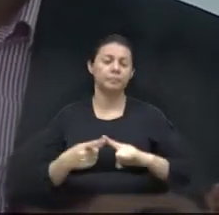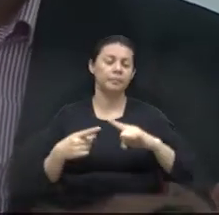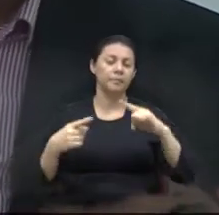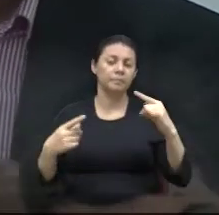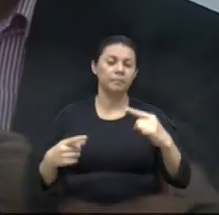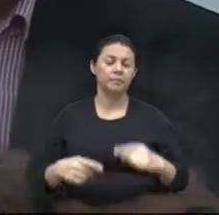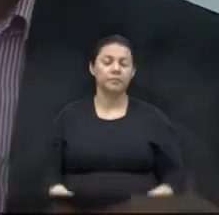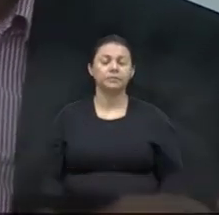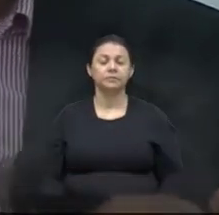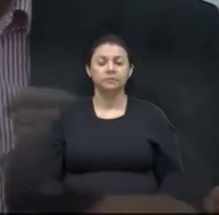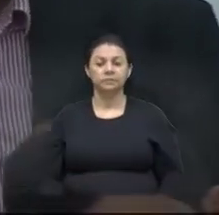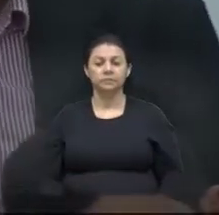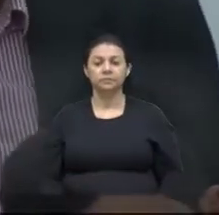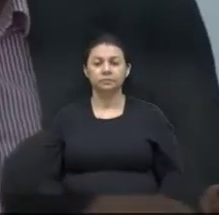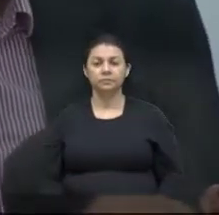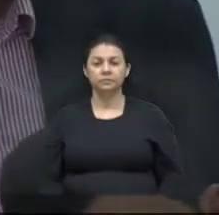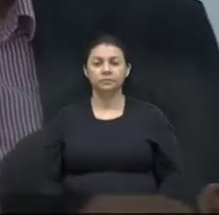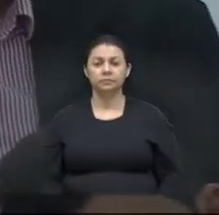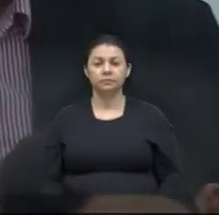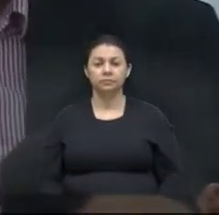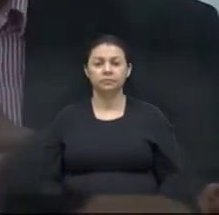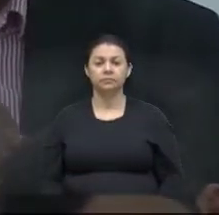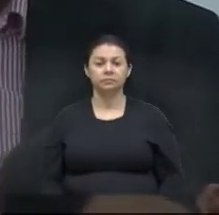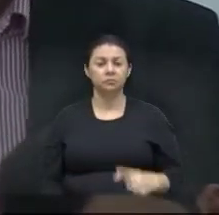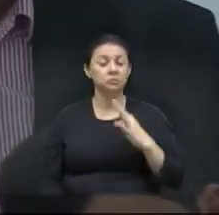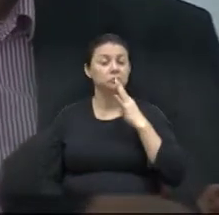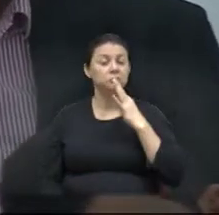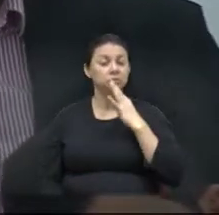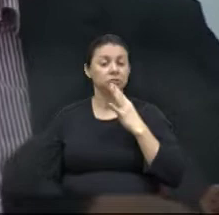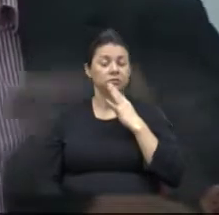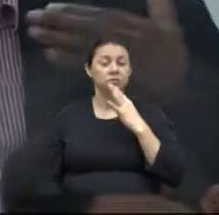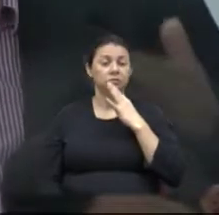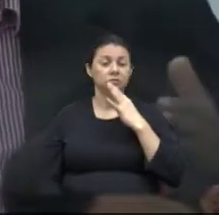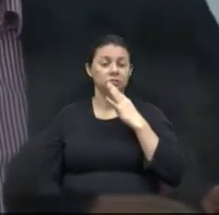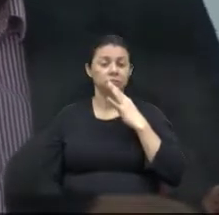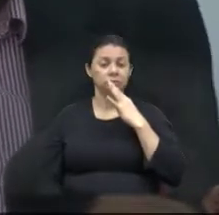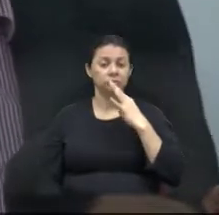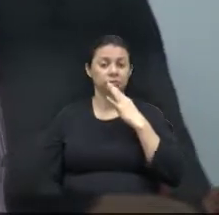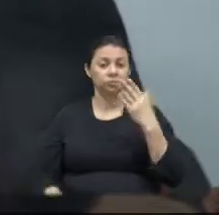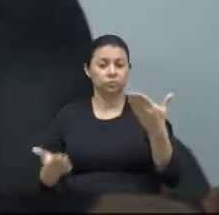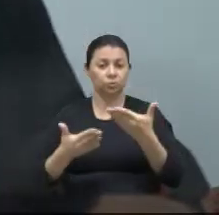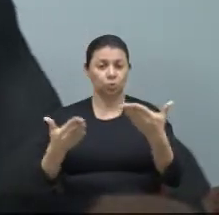a igreja tem um papel indispensável em